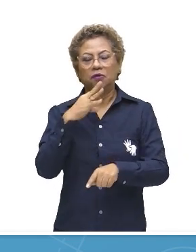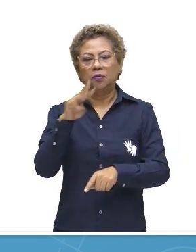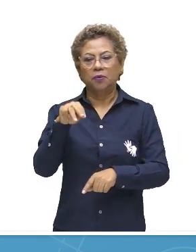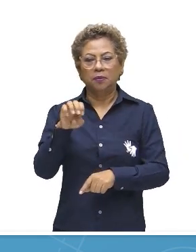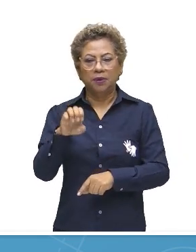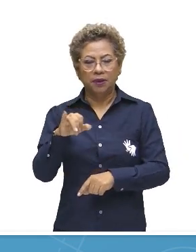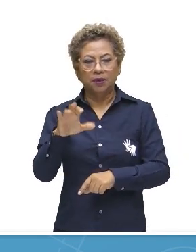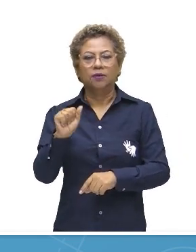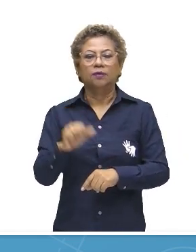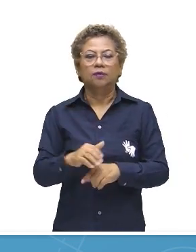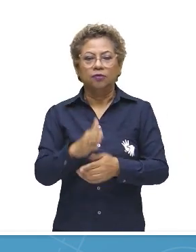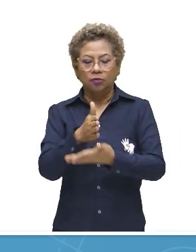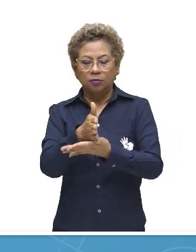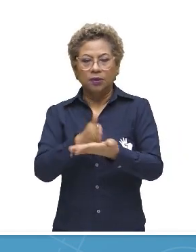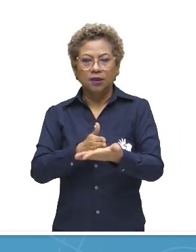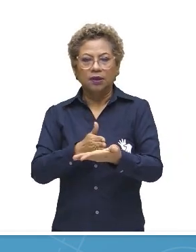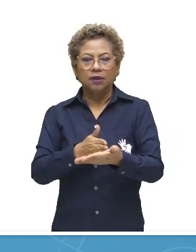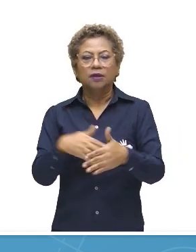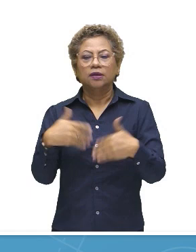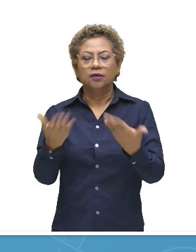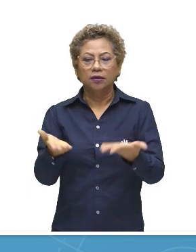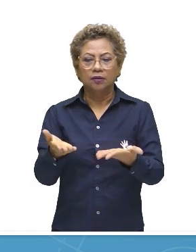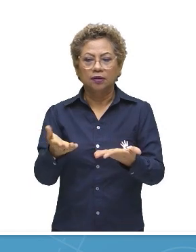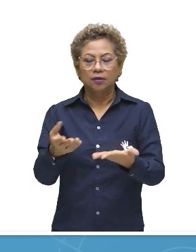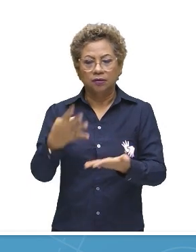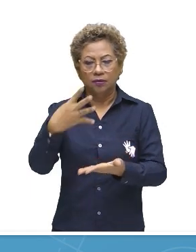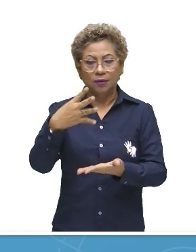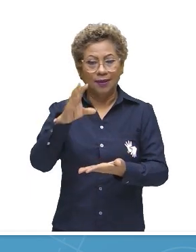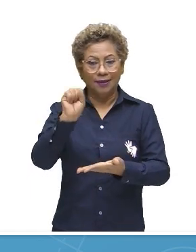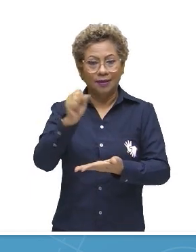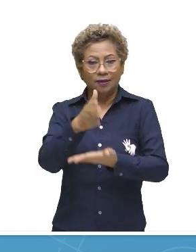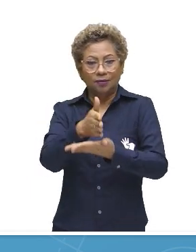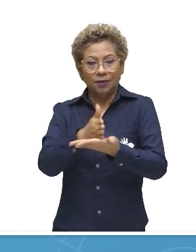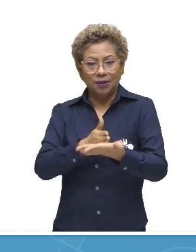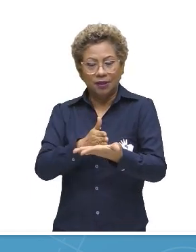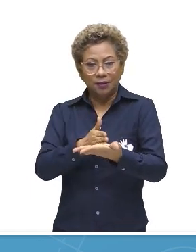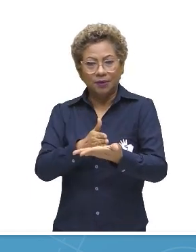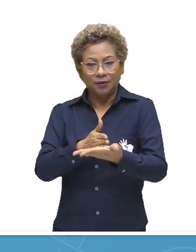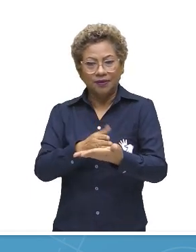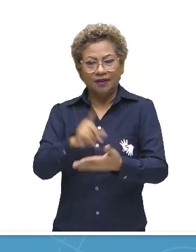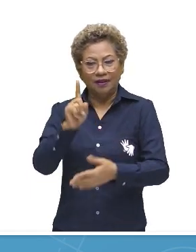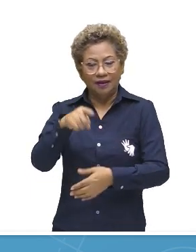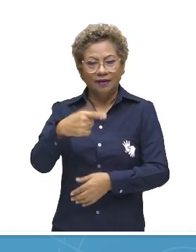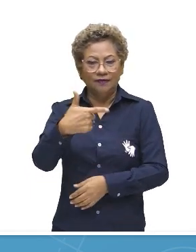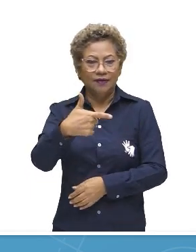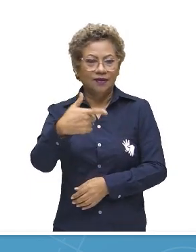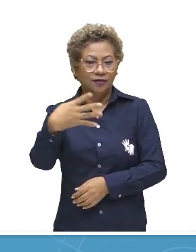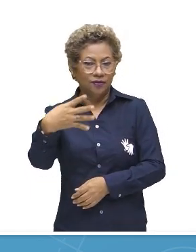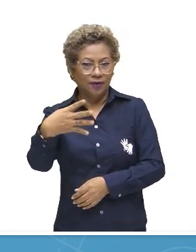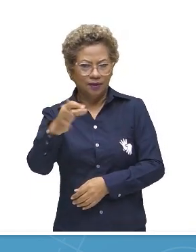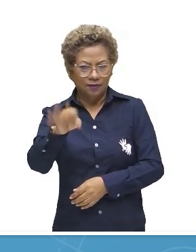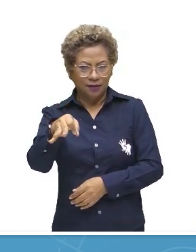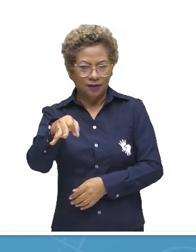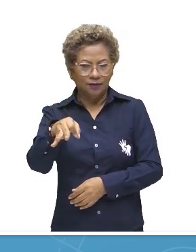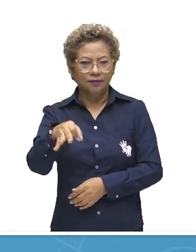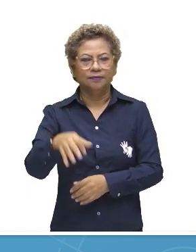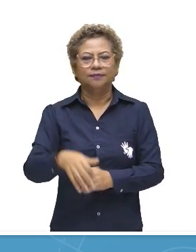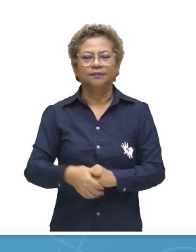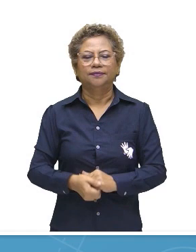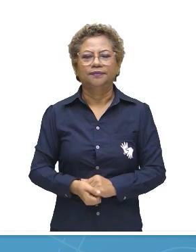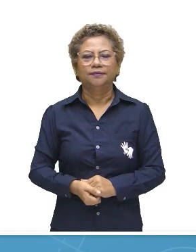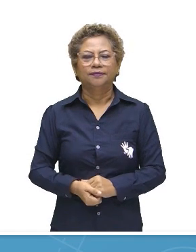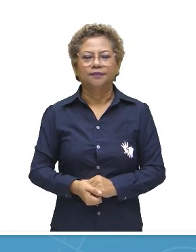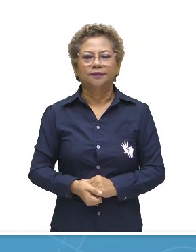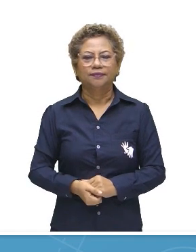a metade de 48? A metade de 48 vai ser 24, correto? 24